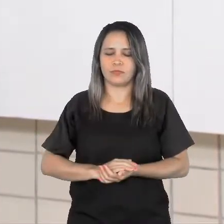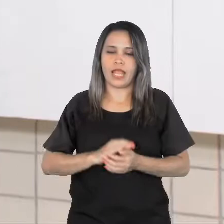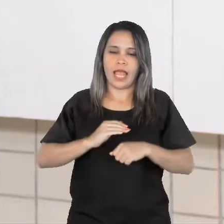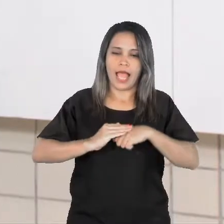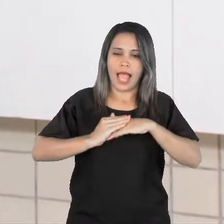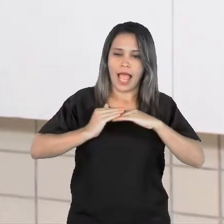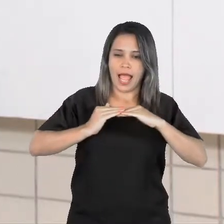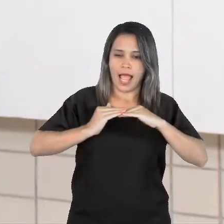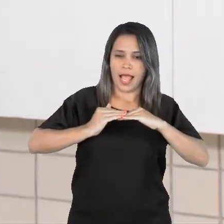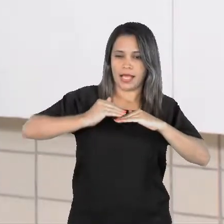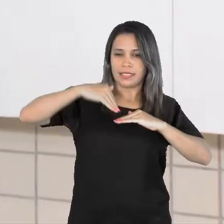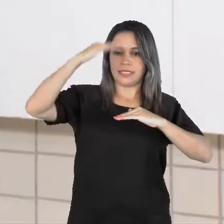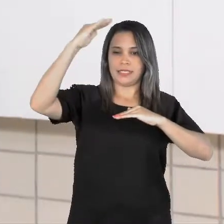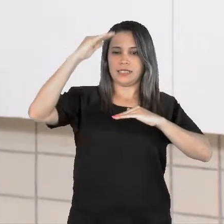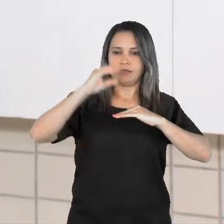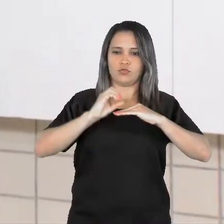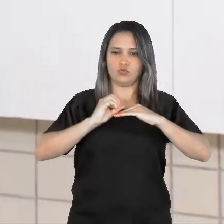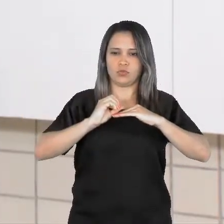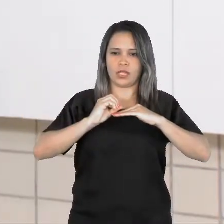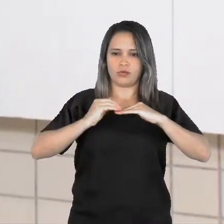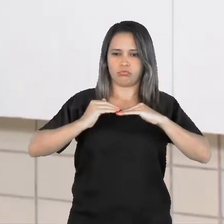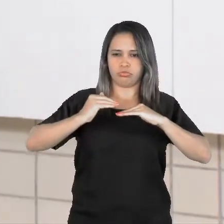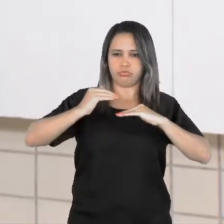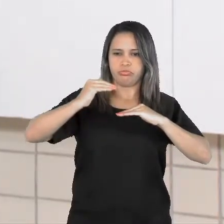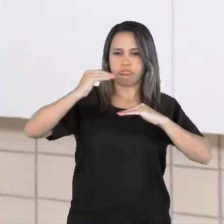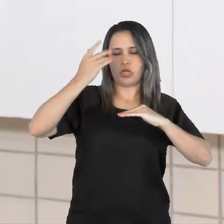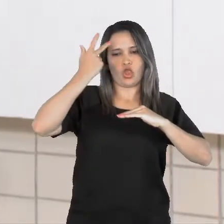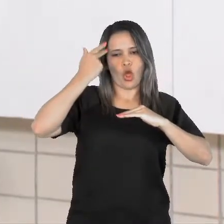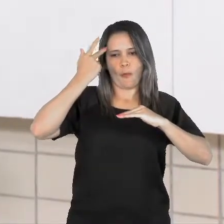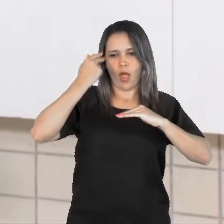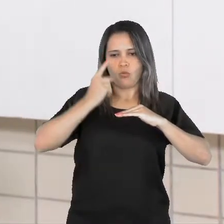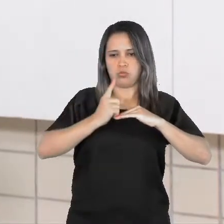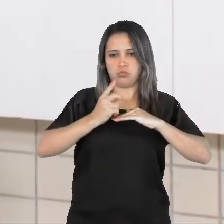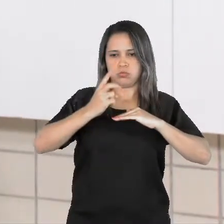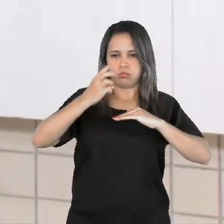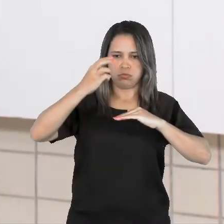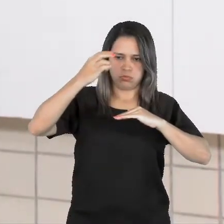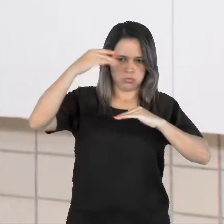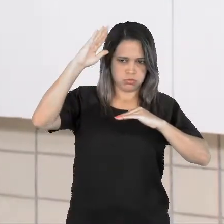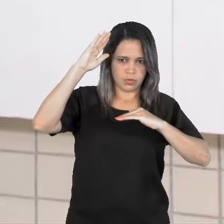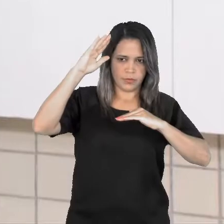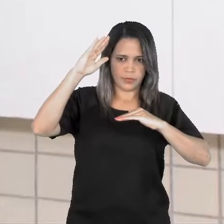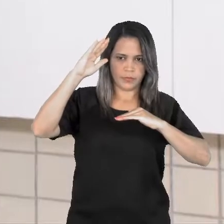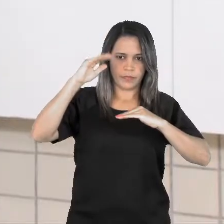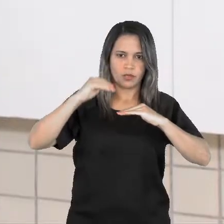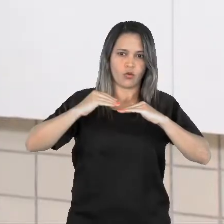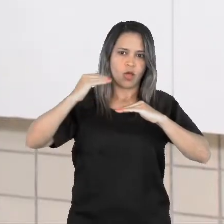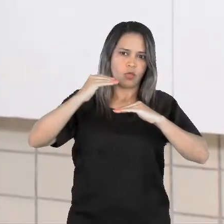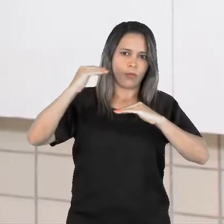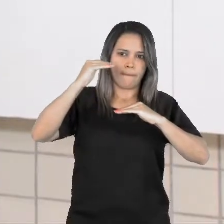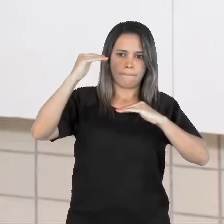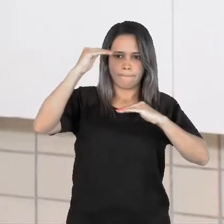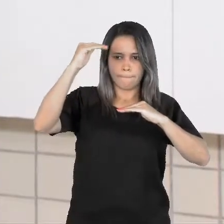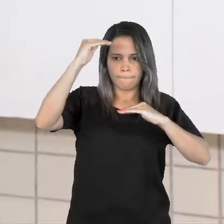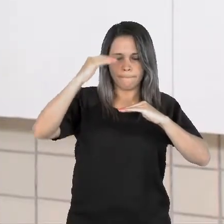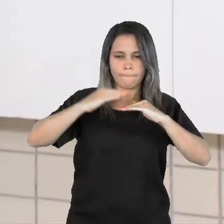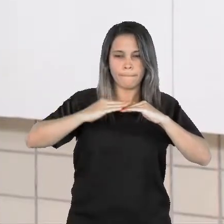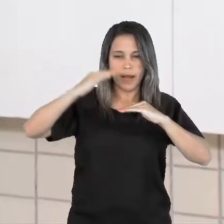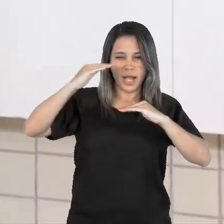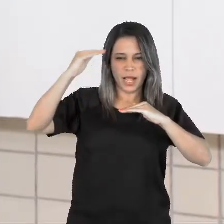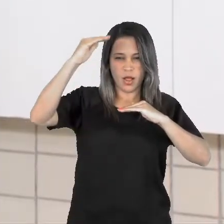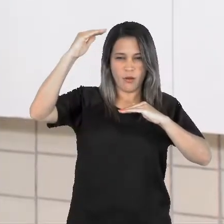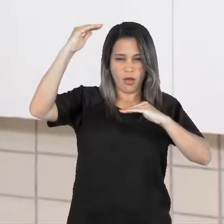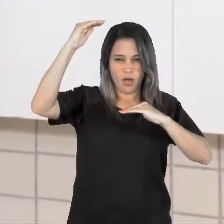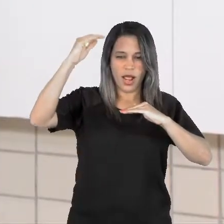do 0, né? Que são os números normais, 1, 2, 3, 4 e assim vai. Enquanto maior, mais